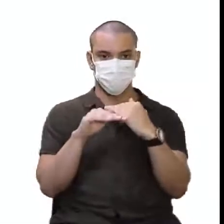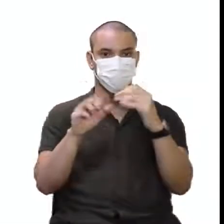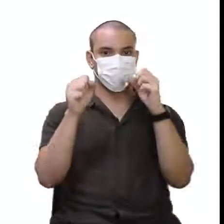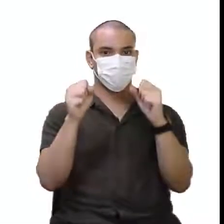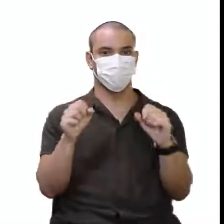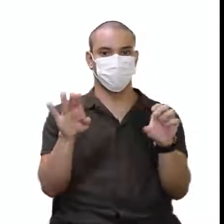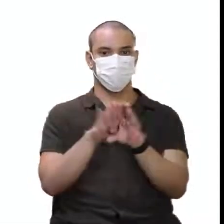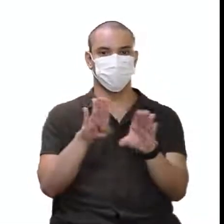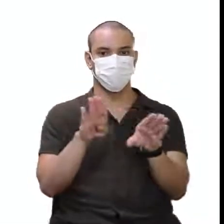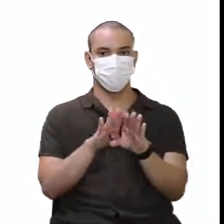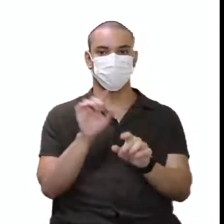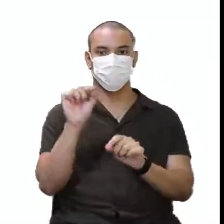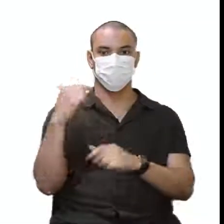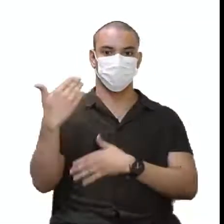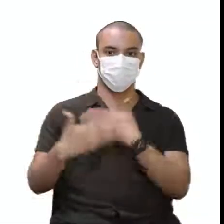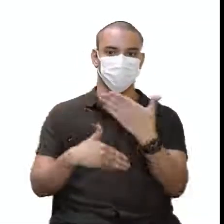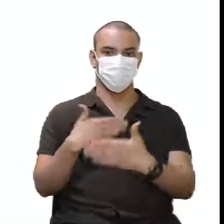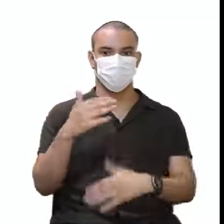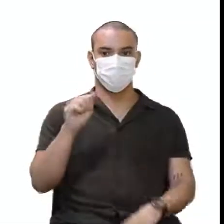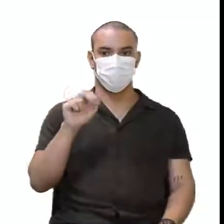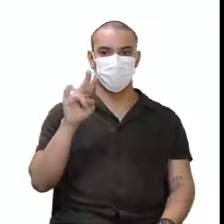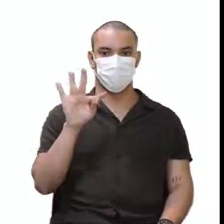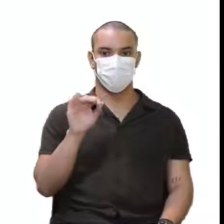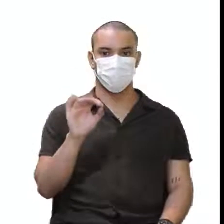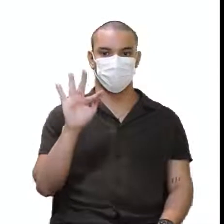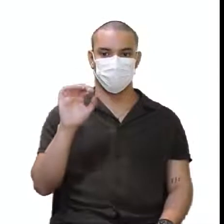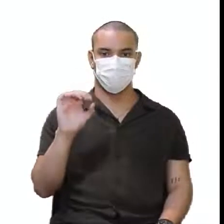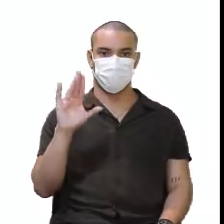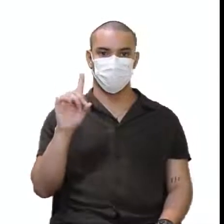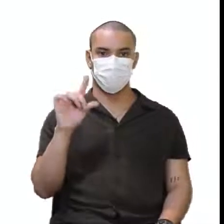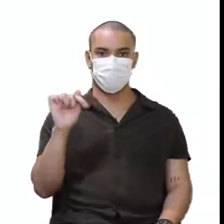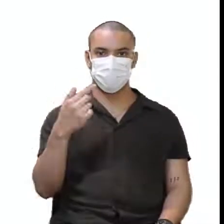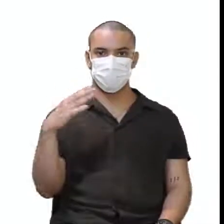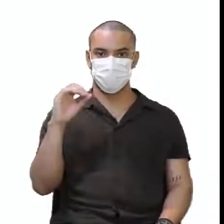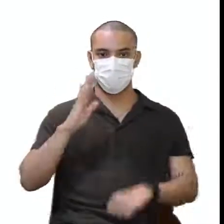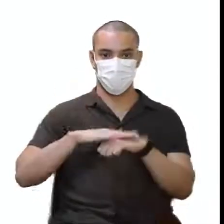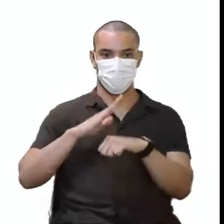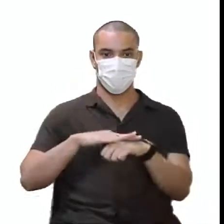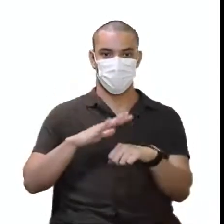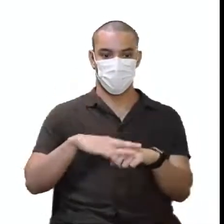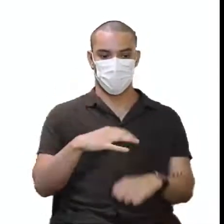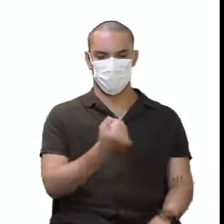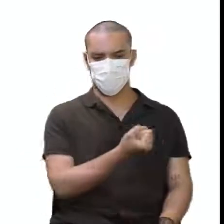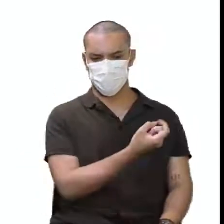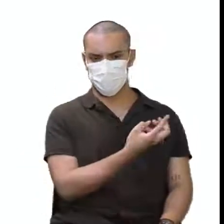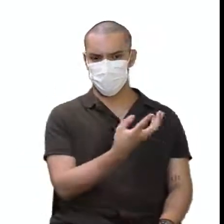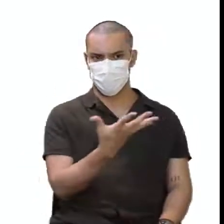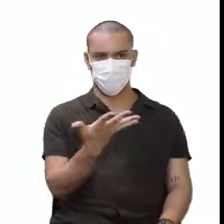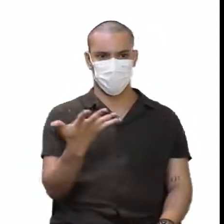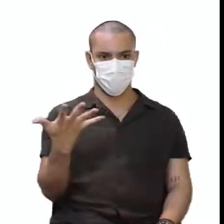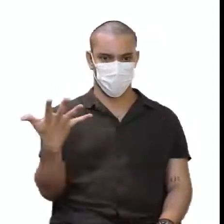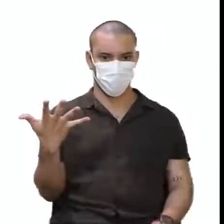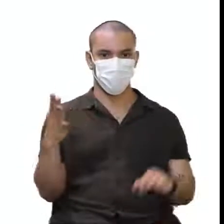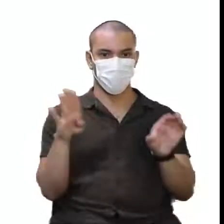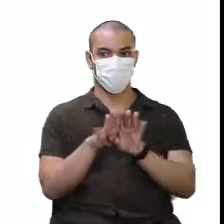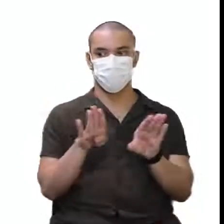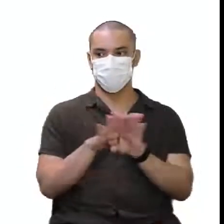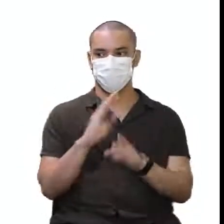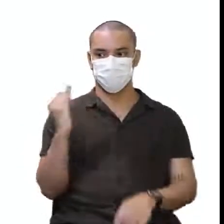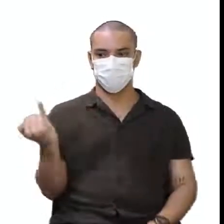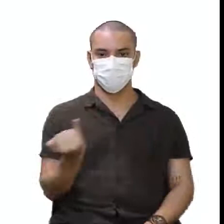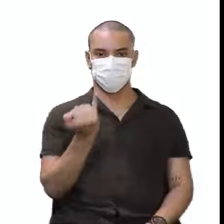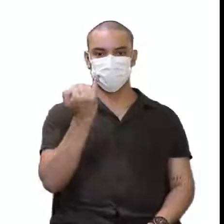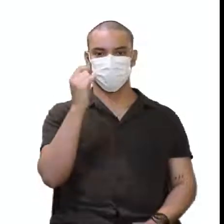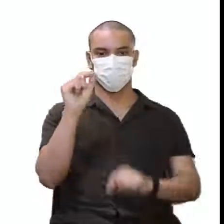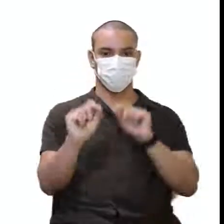poder passar pelo processo de autofecundação, produzir em grande quantidade, tá? E, muito